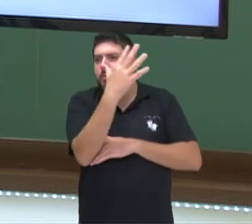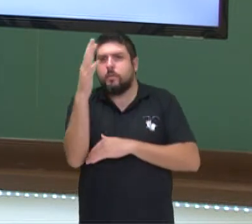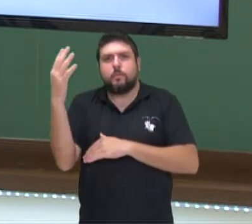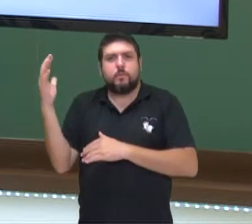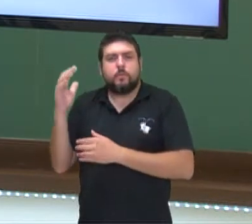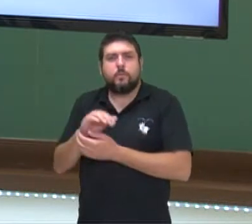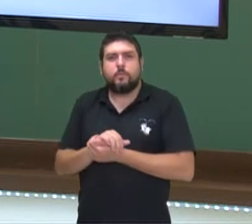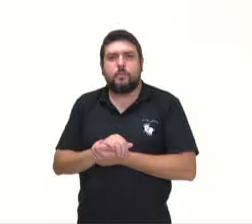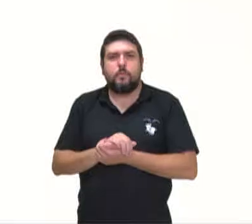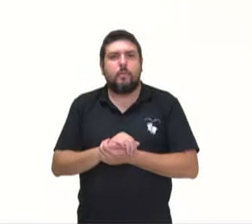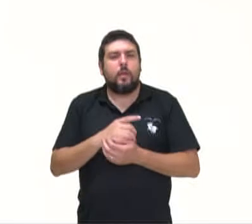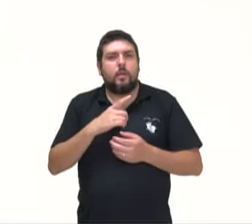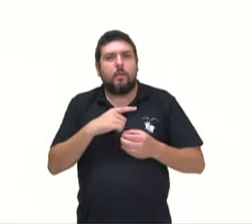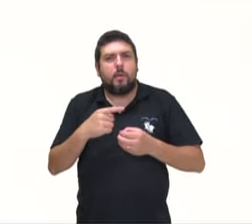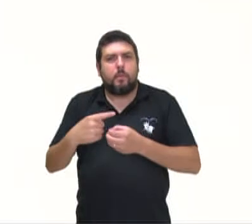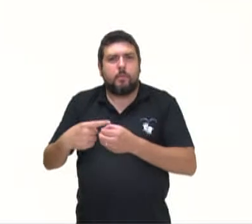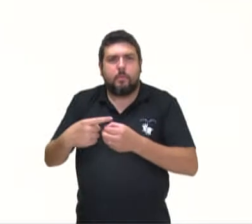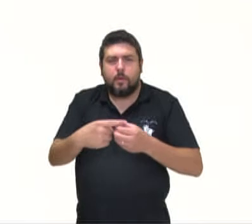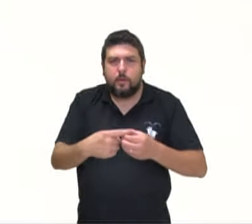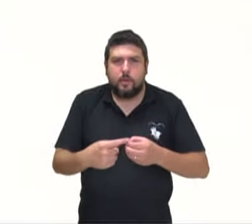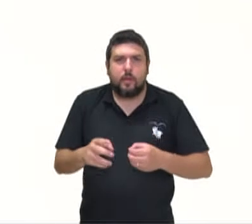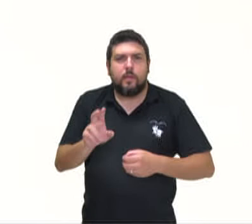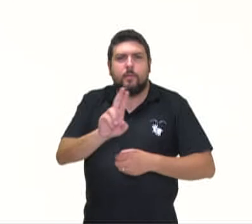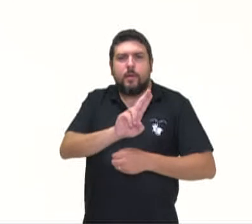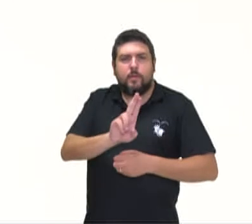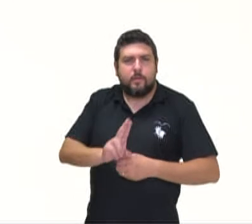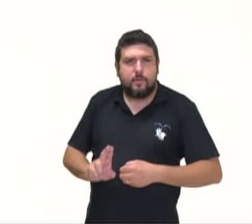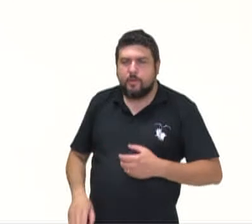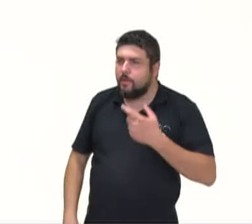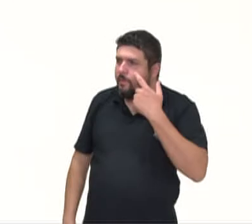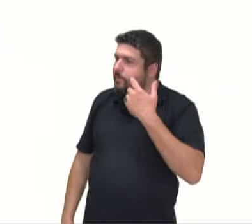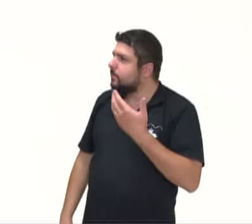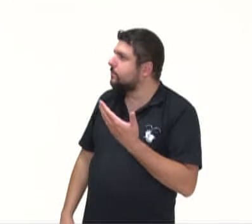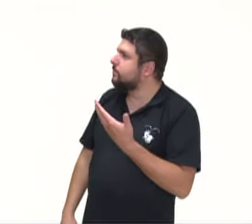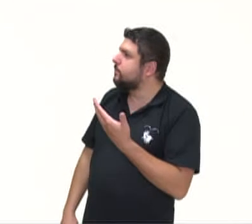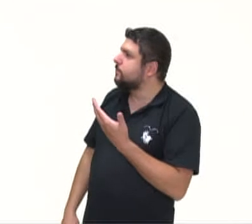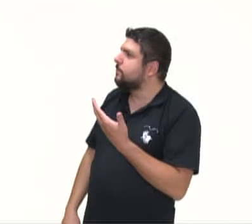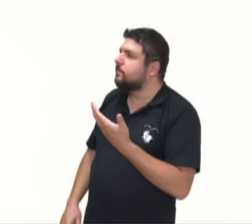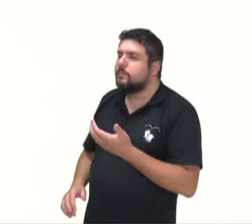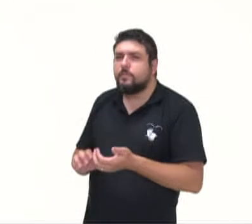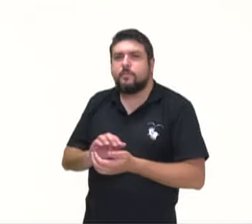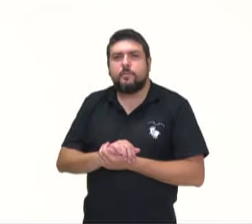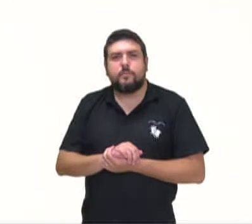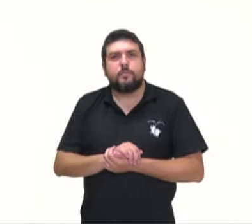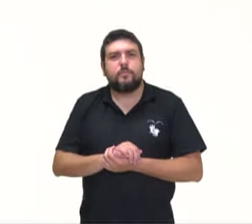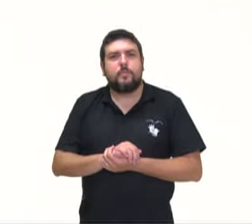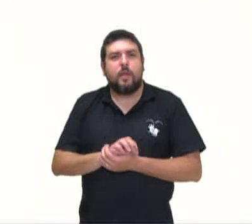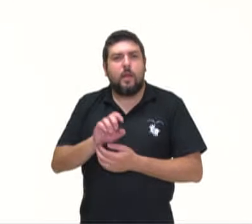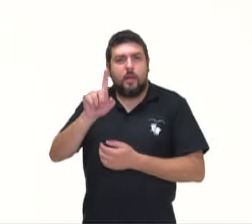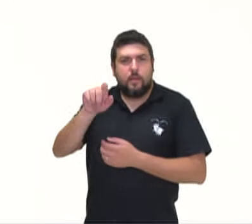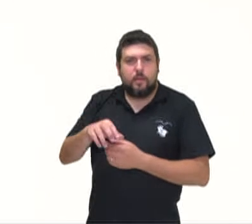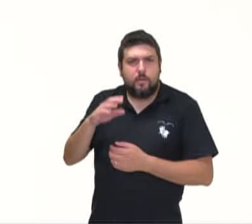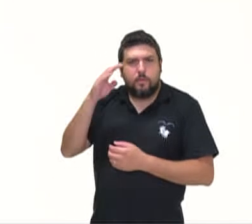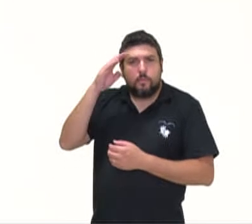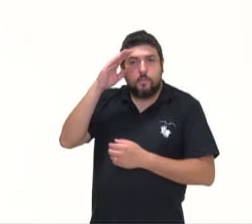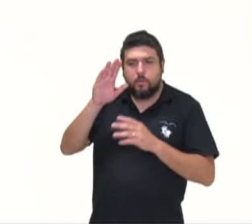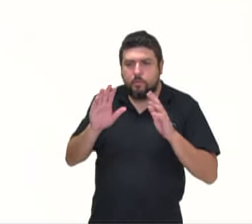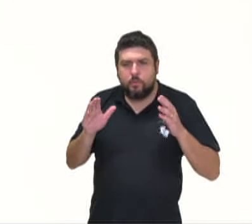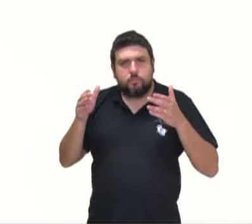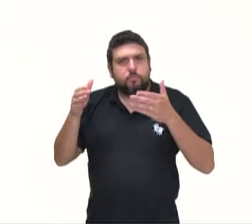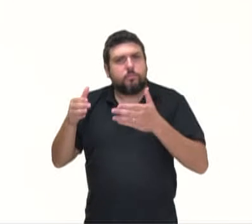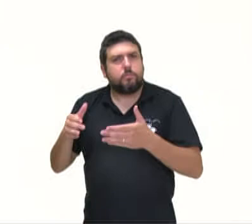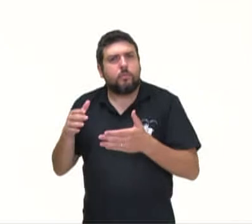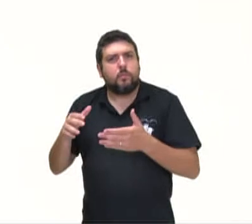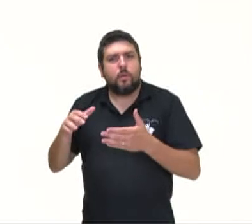principais cidades, né? Copán, Palenque, Chichén Itzá, era o centro arquitetônico do mundo maia e